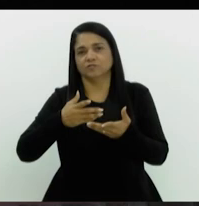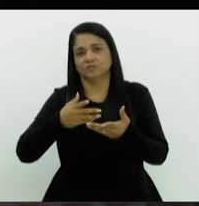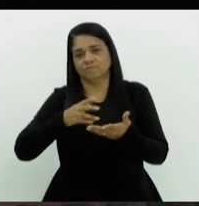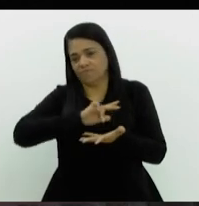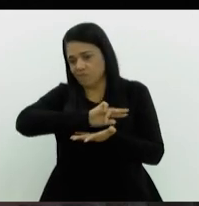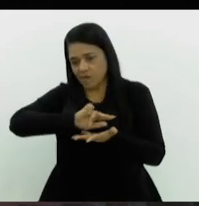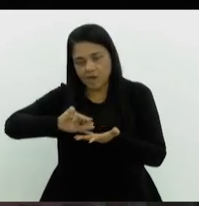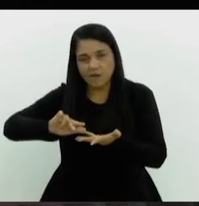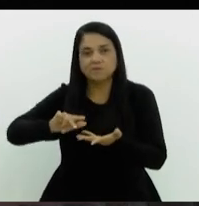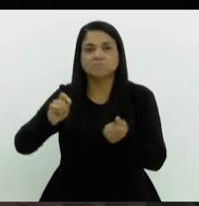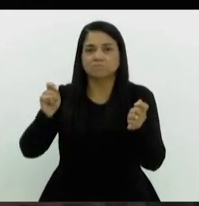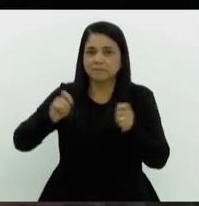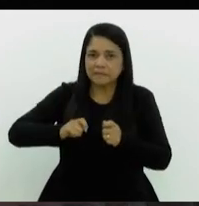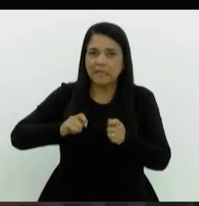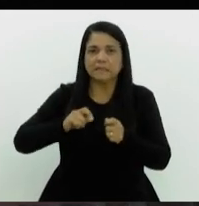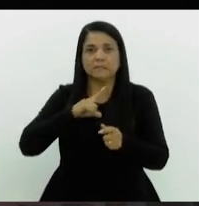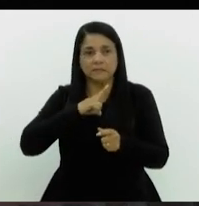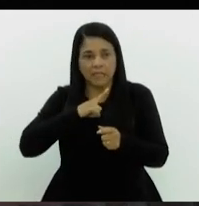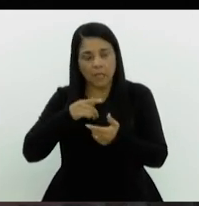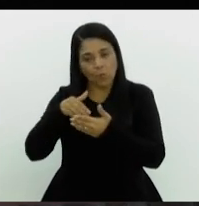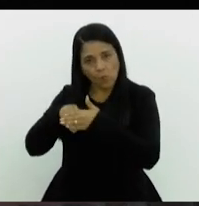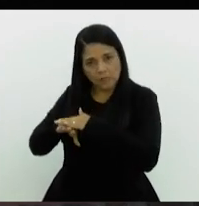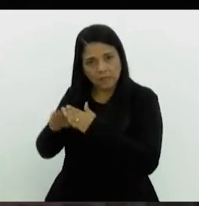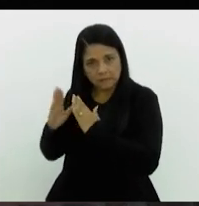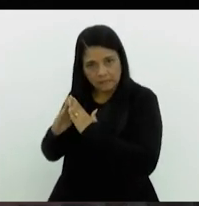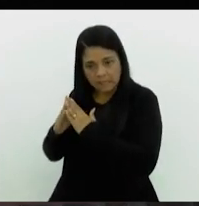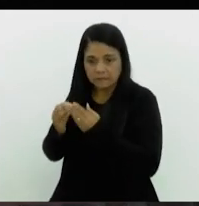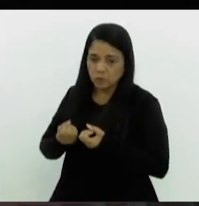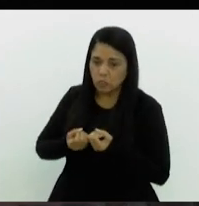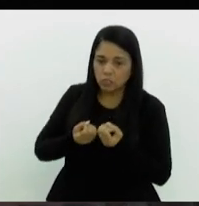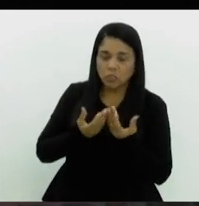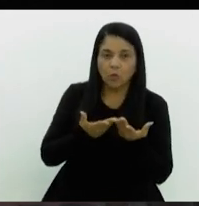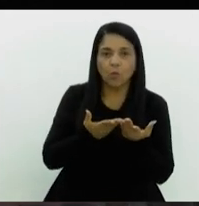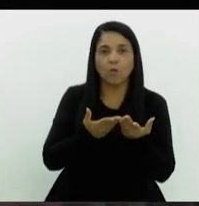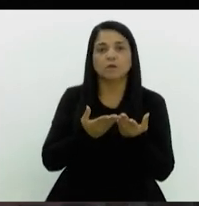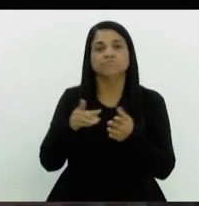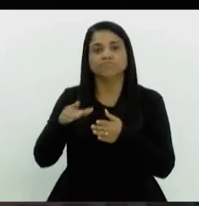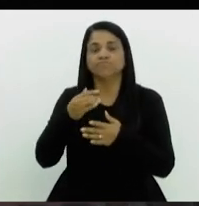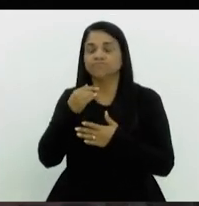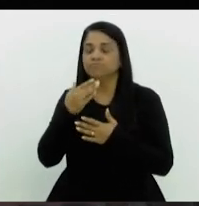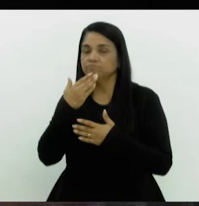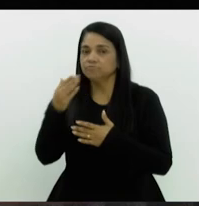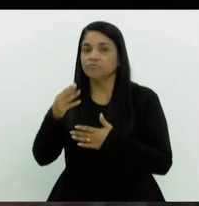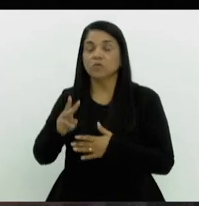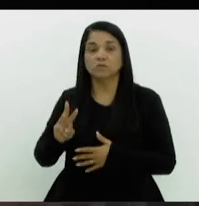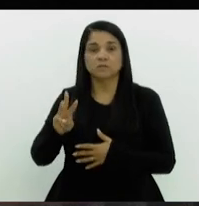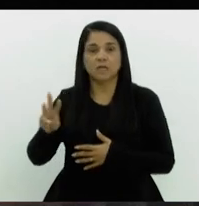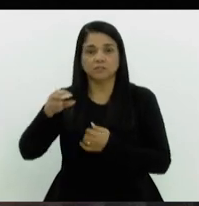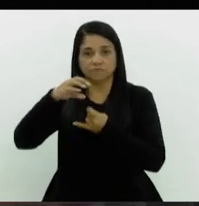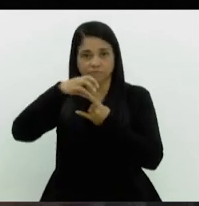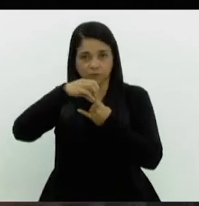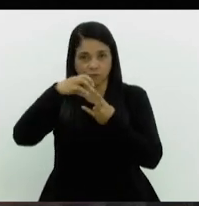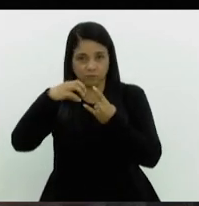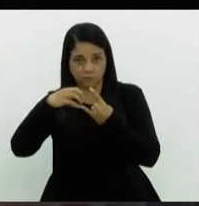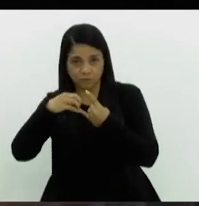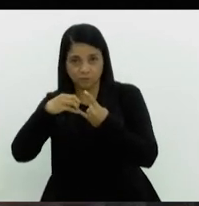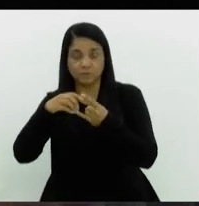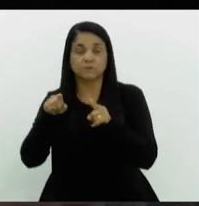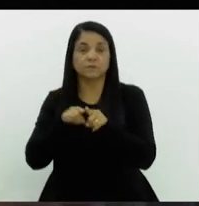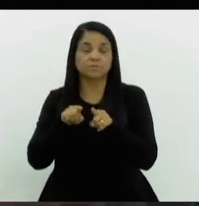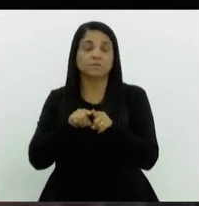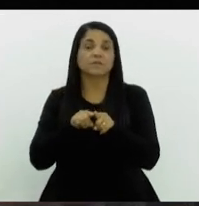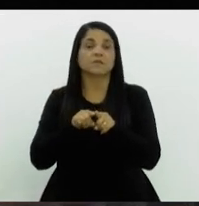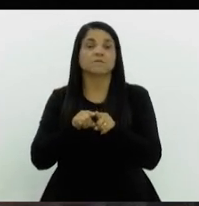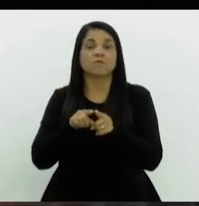dá... Né, se você tiver com eles em casa, você pode acionar esse instituto, o site da Fiocruz, que as pessoas vão até a sua